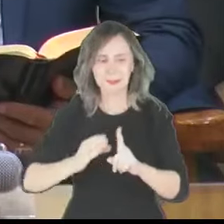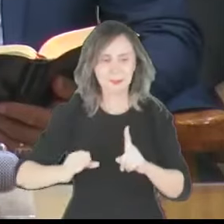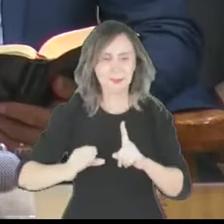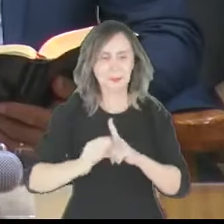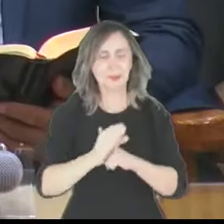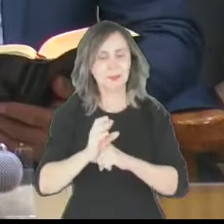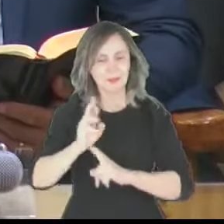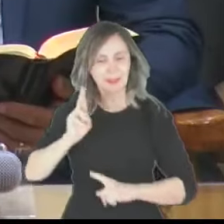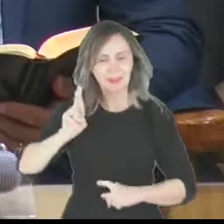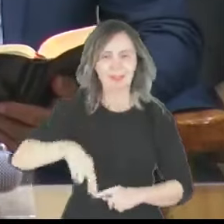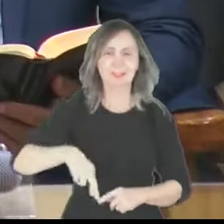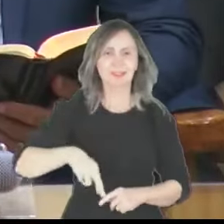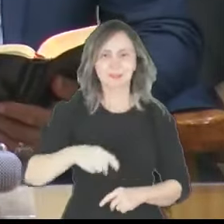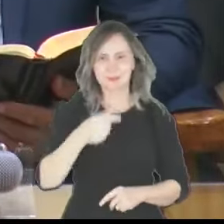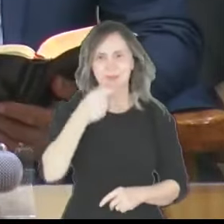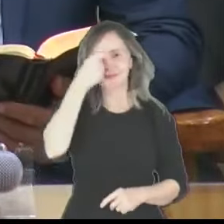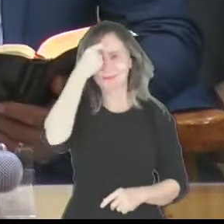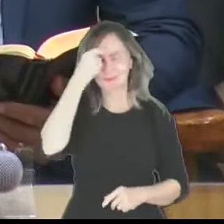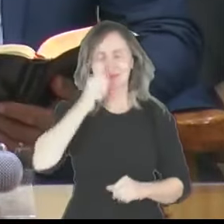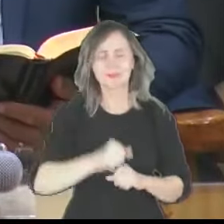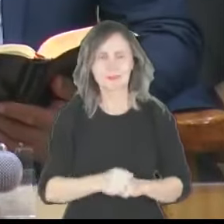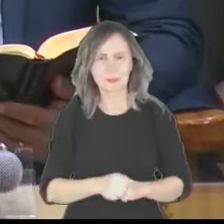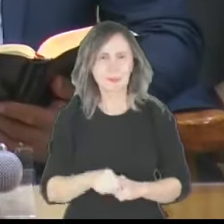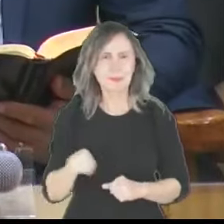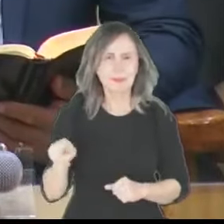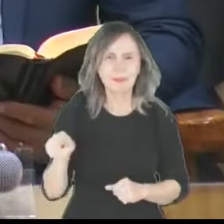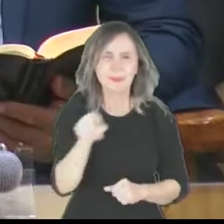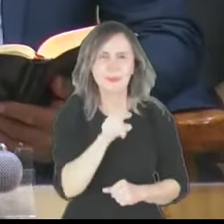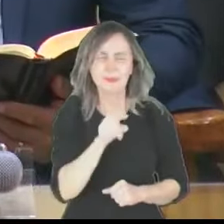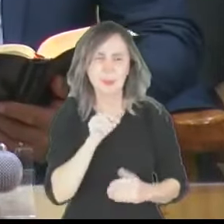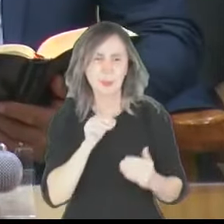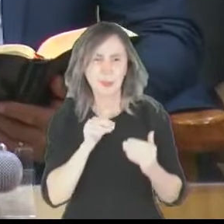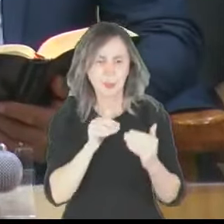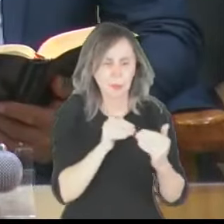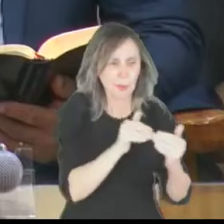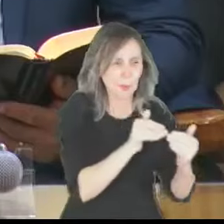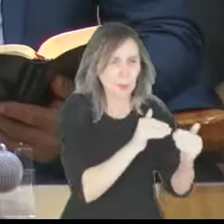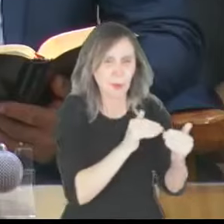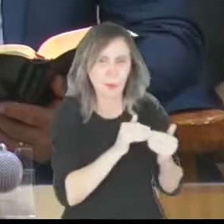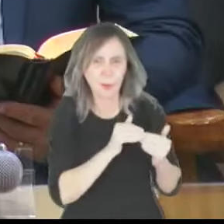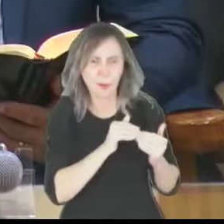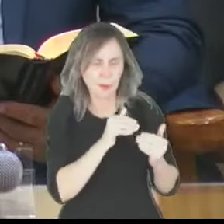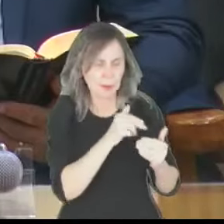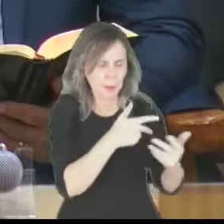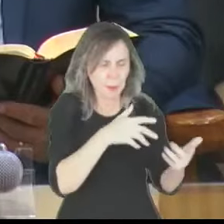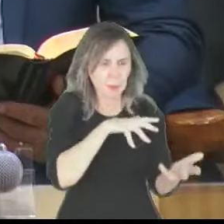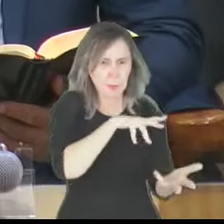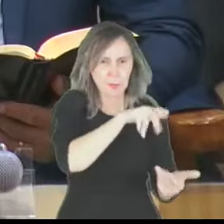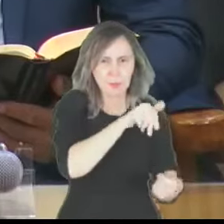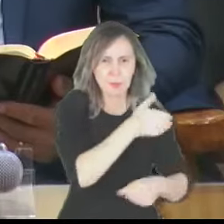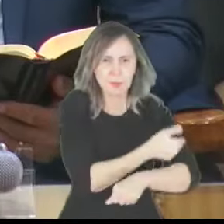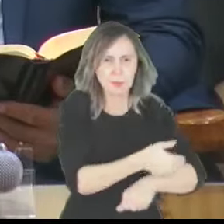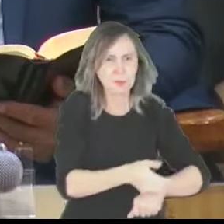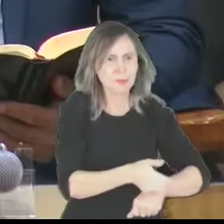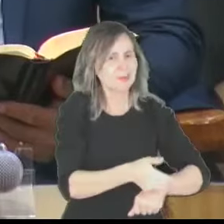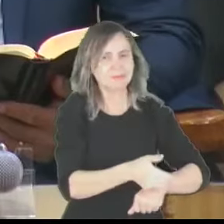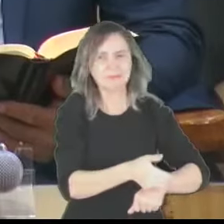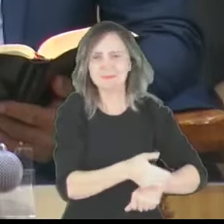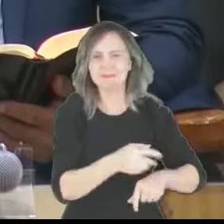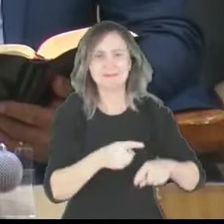E não vos conformeis com este mundo, mas transformai-vos pela renovação do